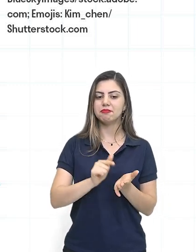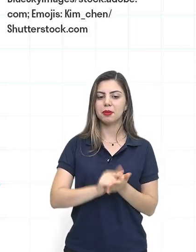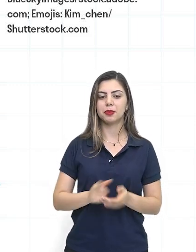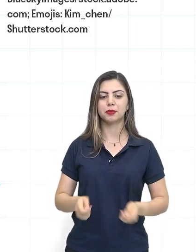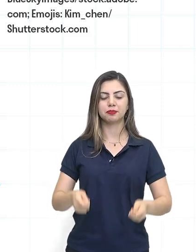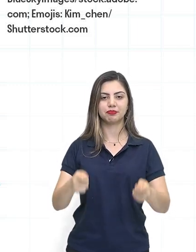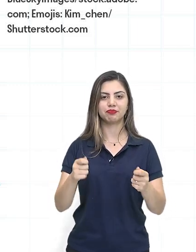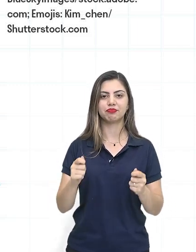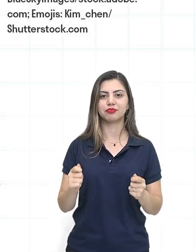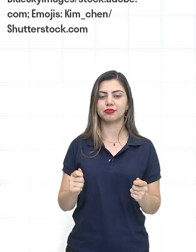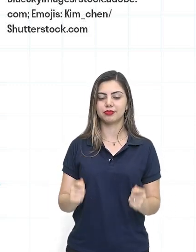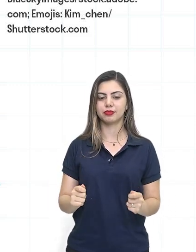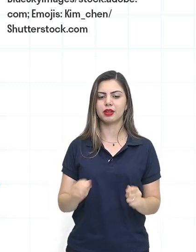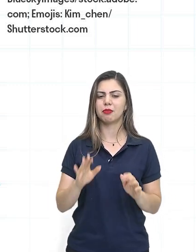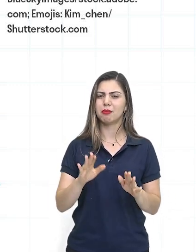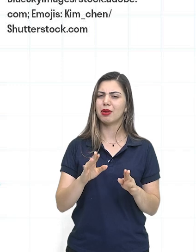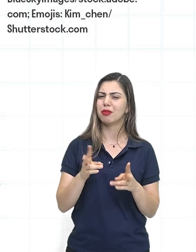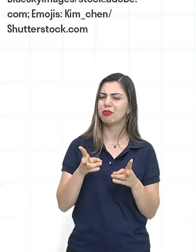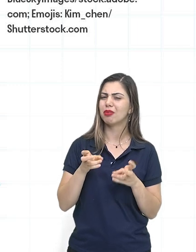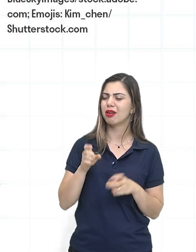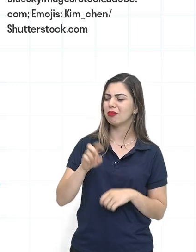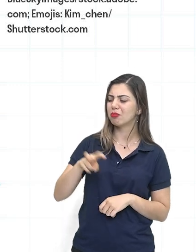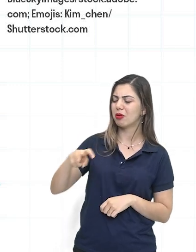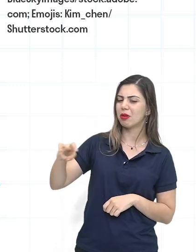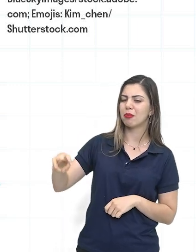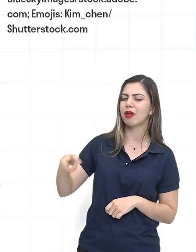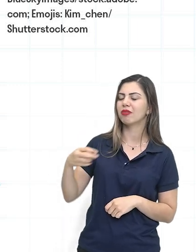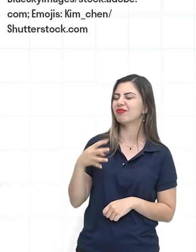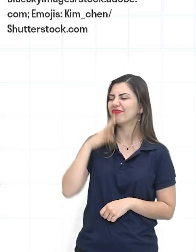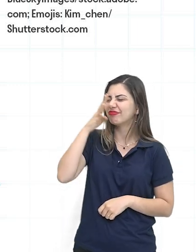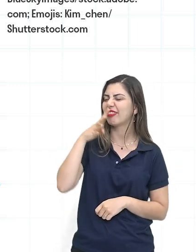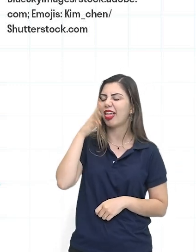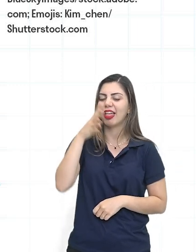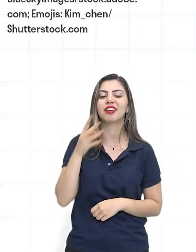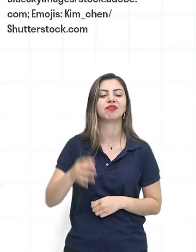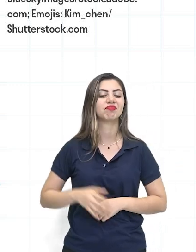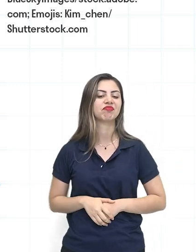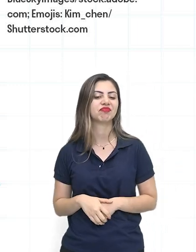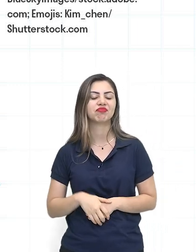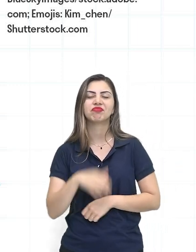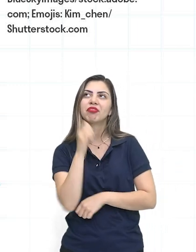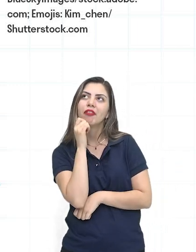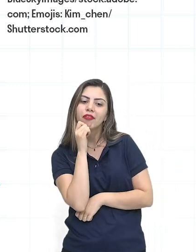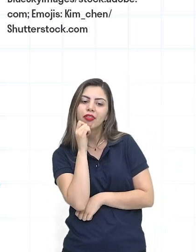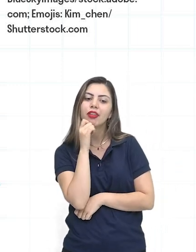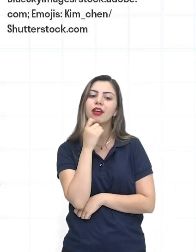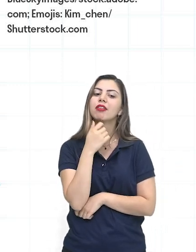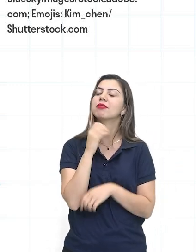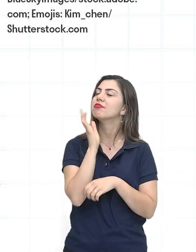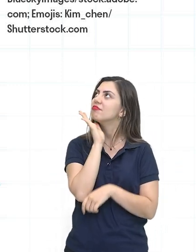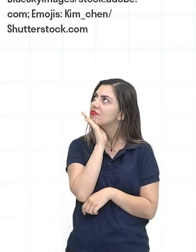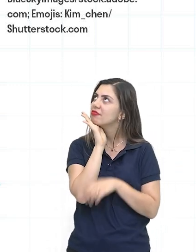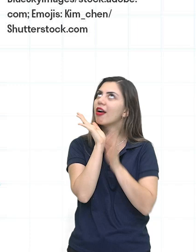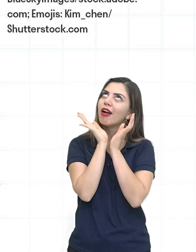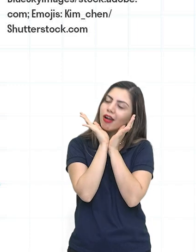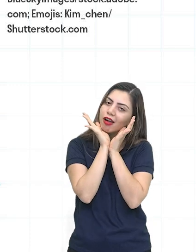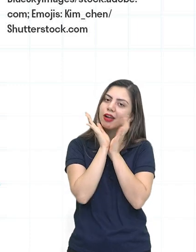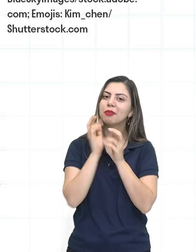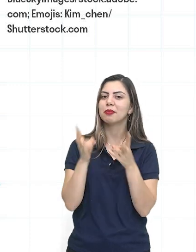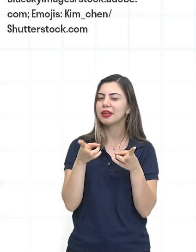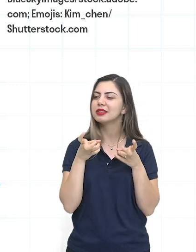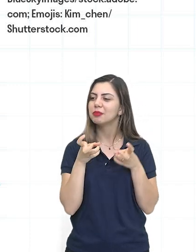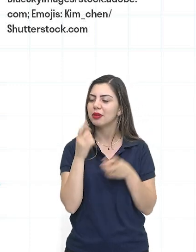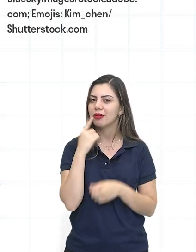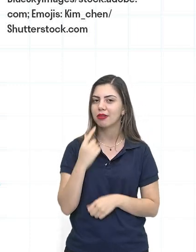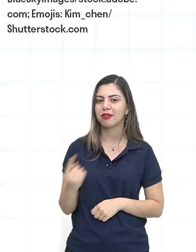nas mãos, né? E as outras estão descontraídas, como você pode observar pelos gestos que elas estão fazendo, né? Elas